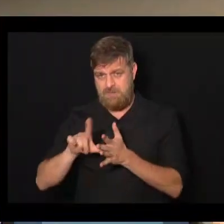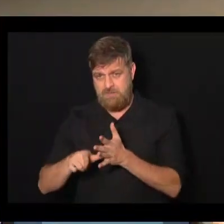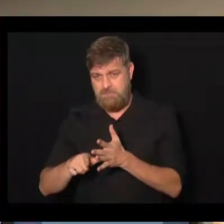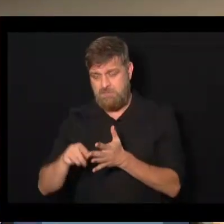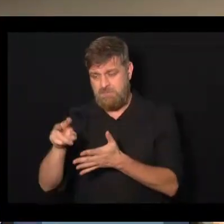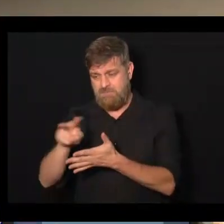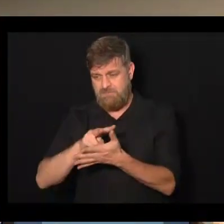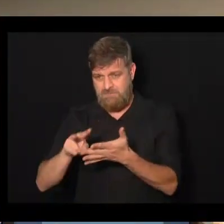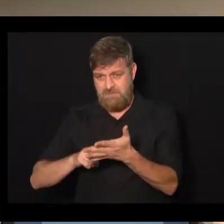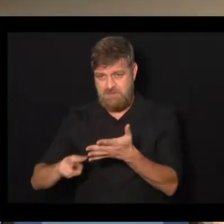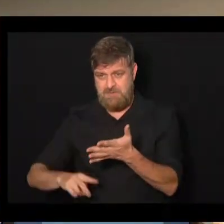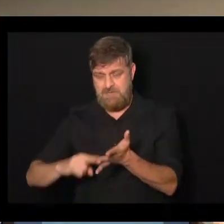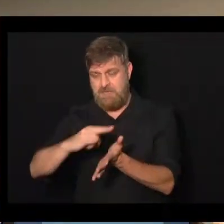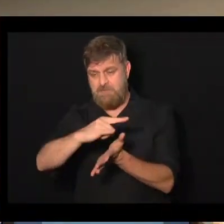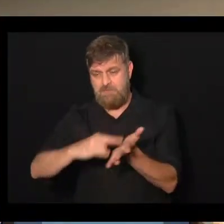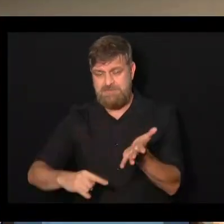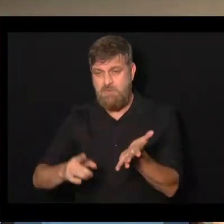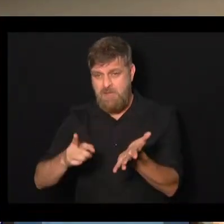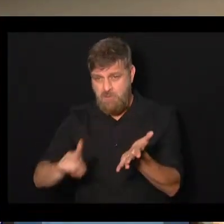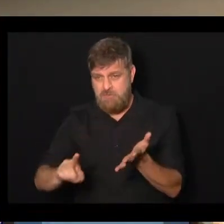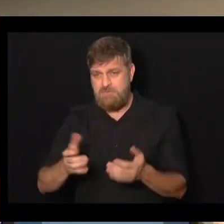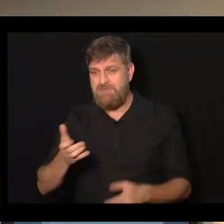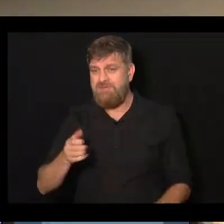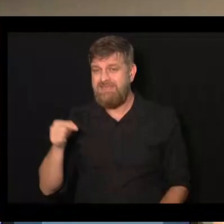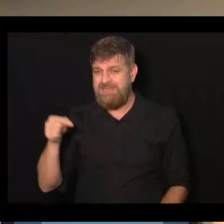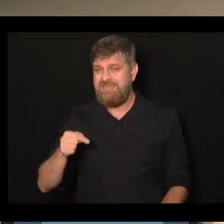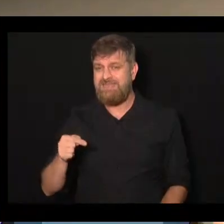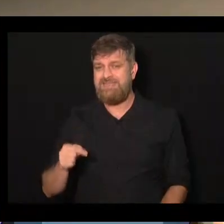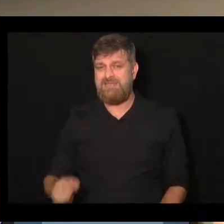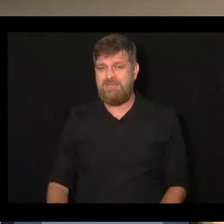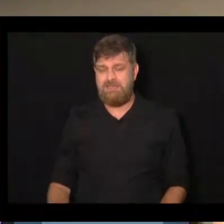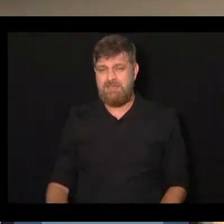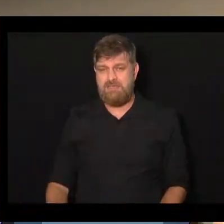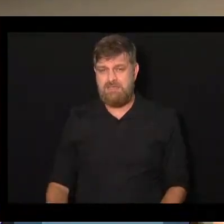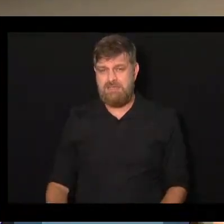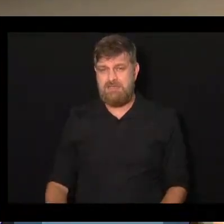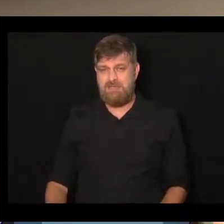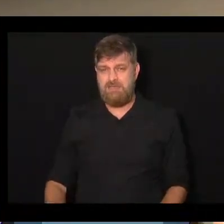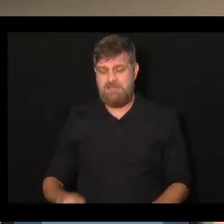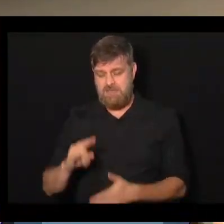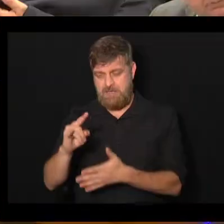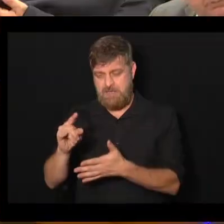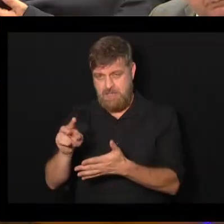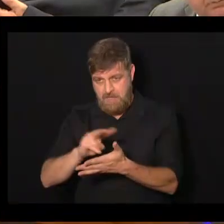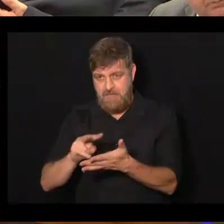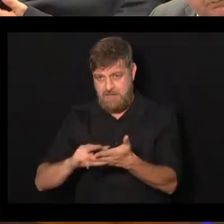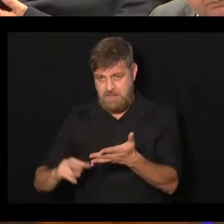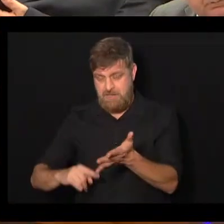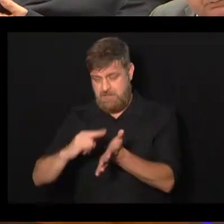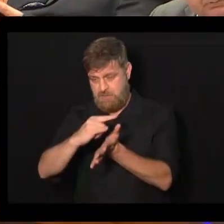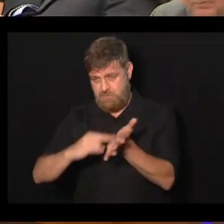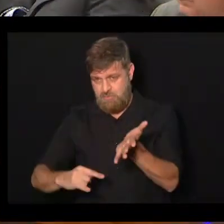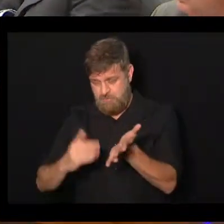lido a última moção, eu gostaria que fosse lida na íntegra. Deferido,